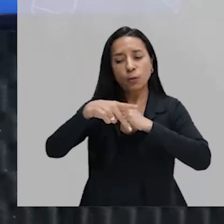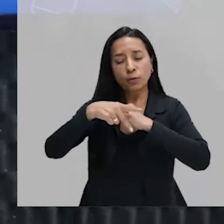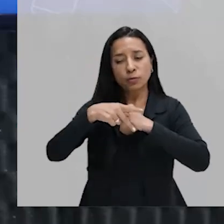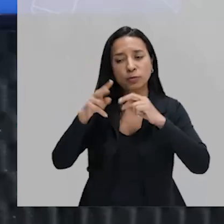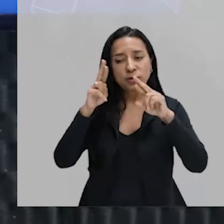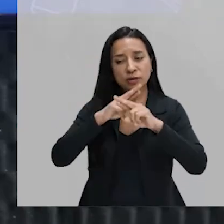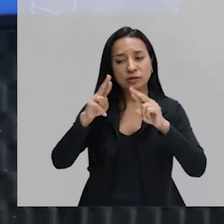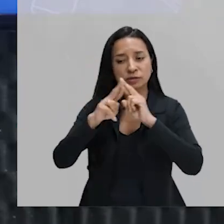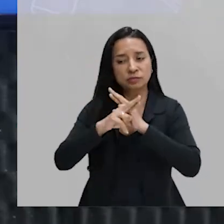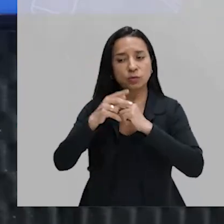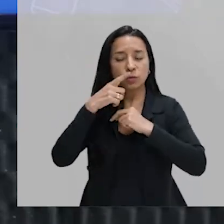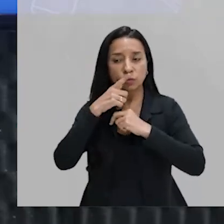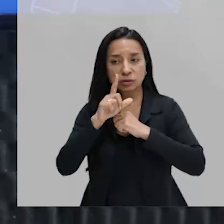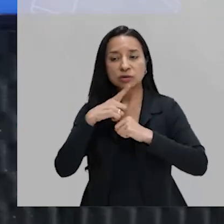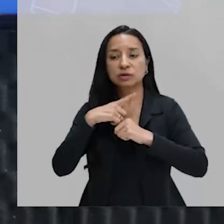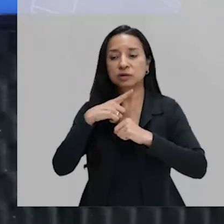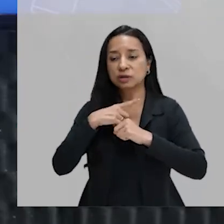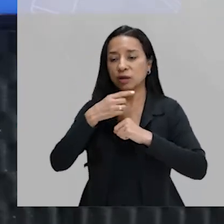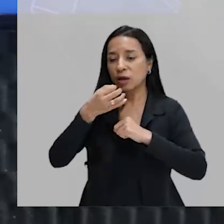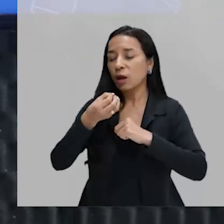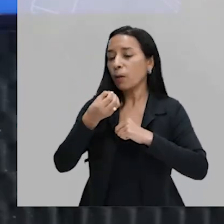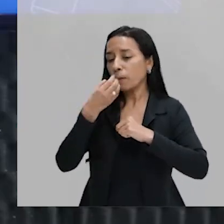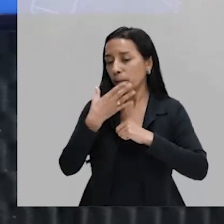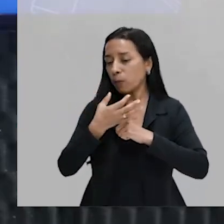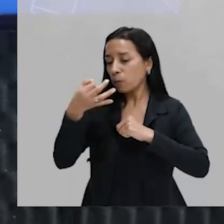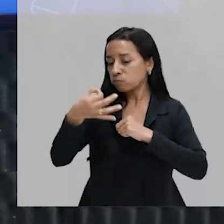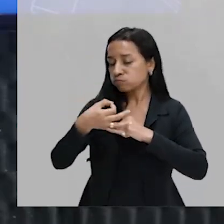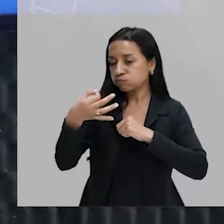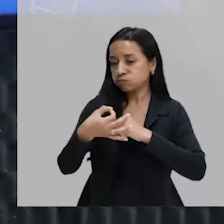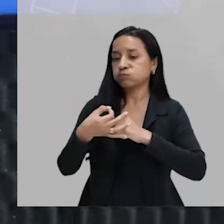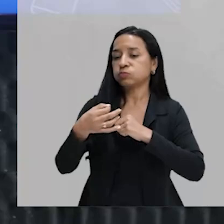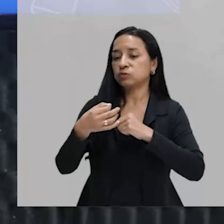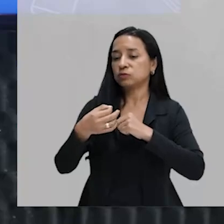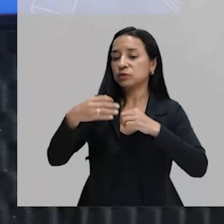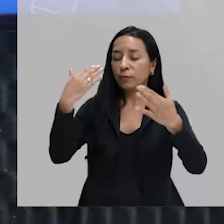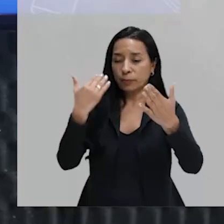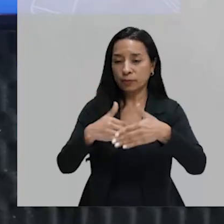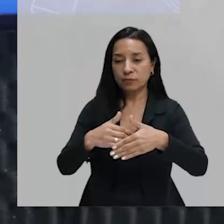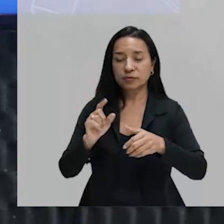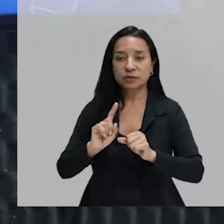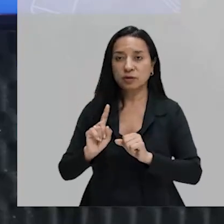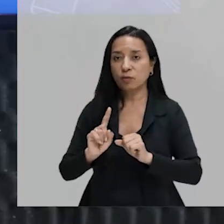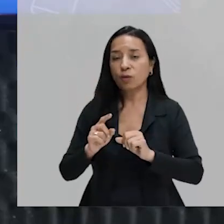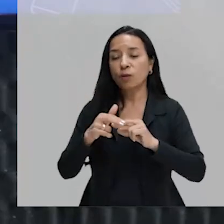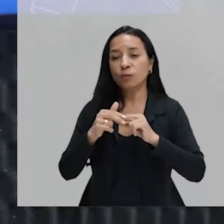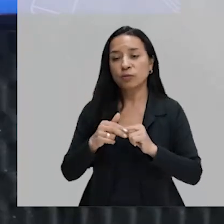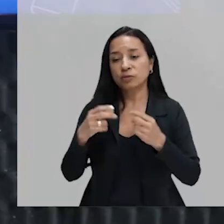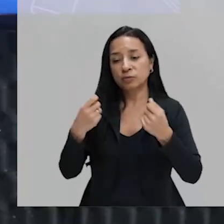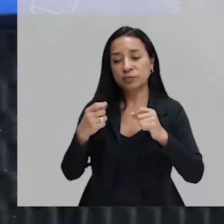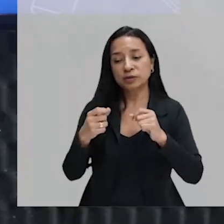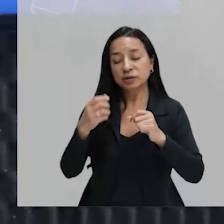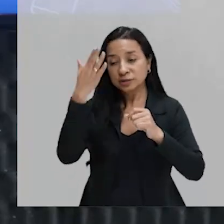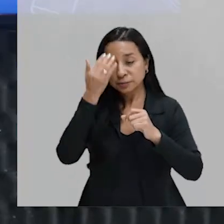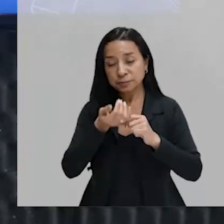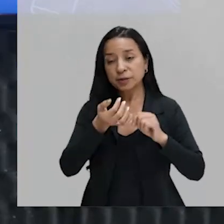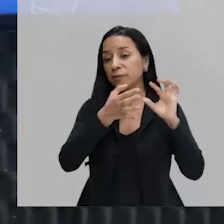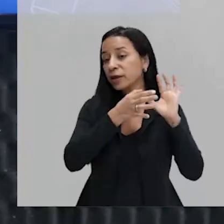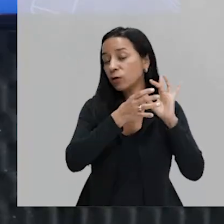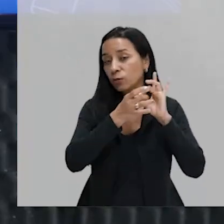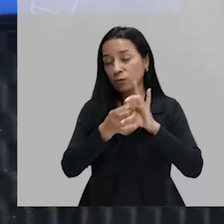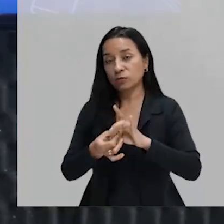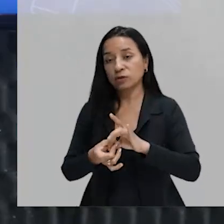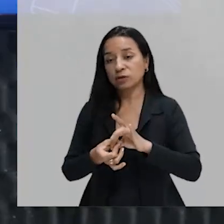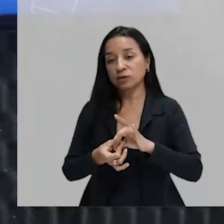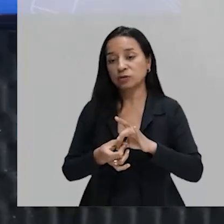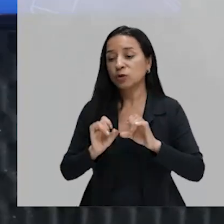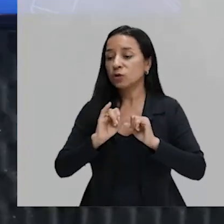boa eficiência na prova? Não, né? Por isso eu preciso ir pelo contexto, para eu saber se aquilo está retomando um termo que já foi citado,